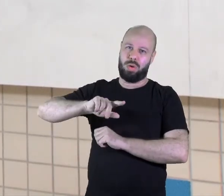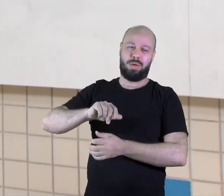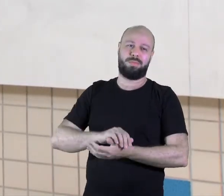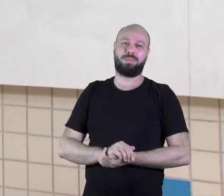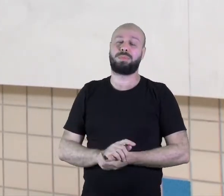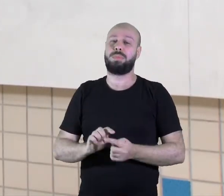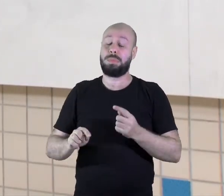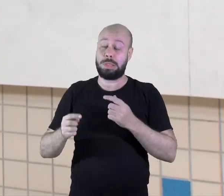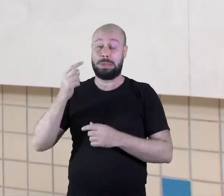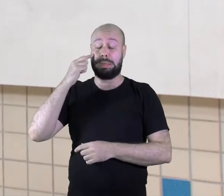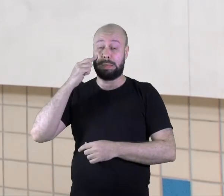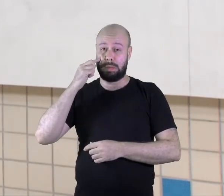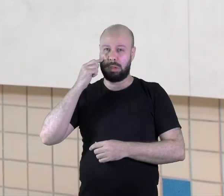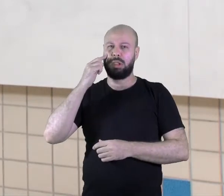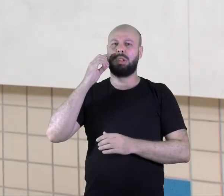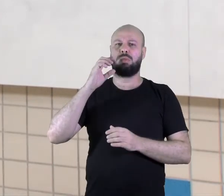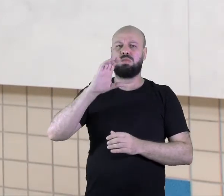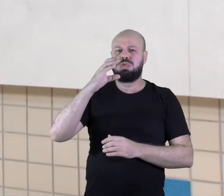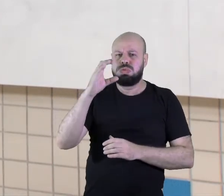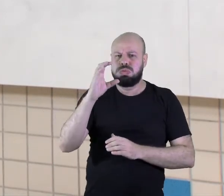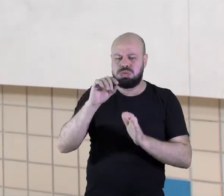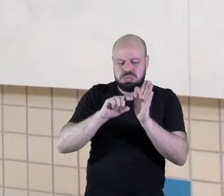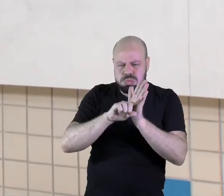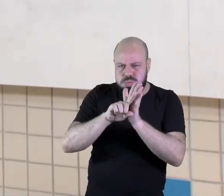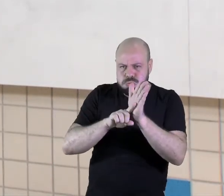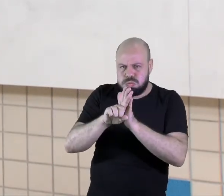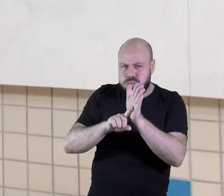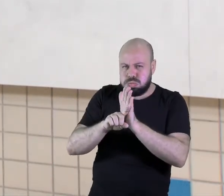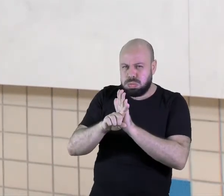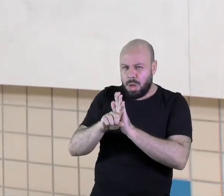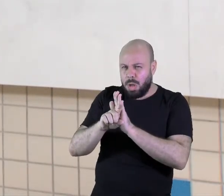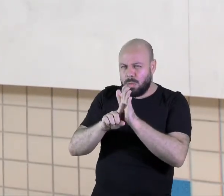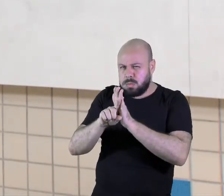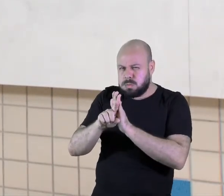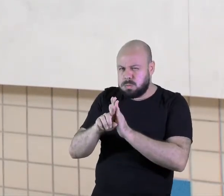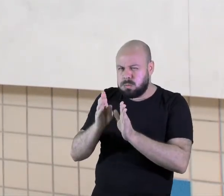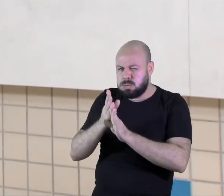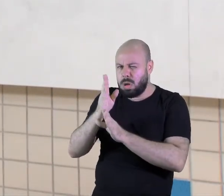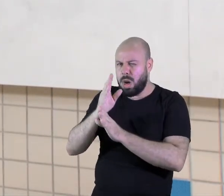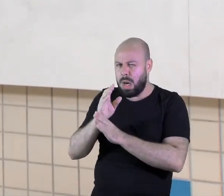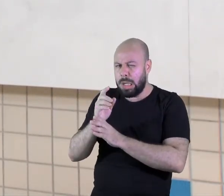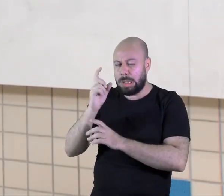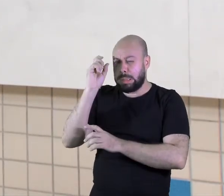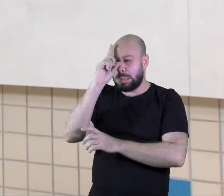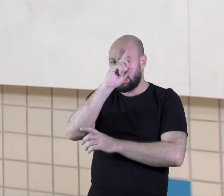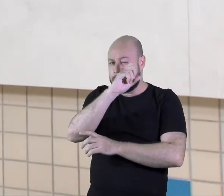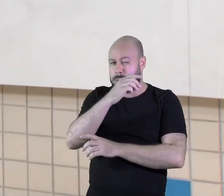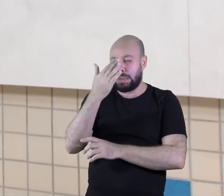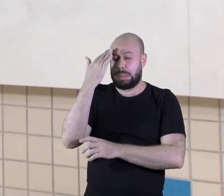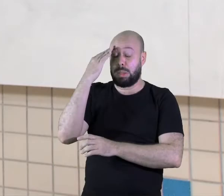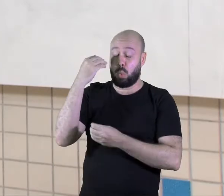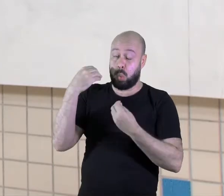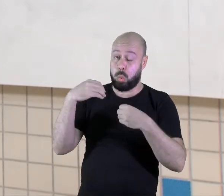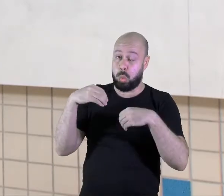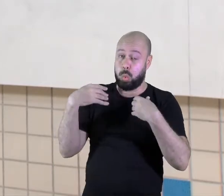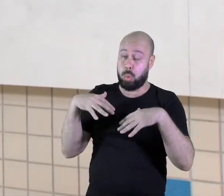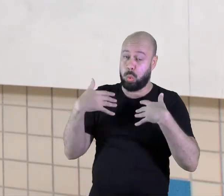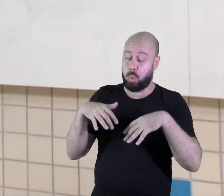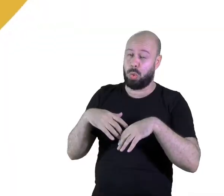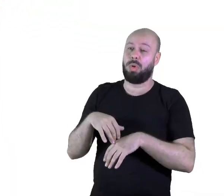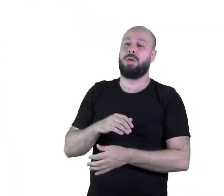que os cientistas foram estudando, e é tão complexo e é tão bonito de a gente